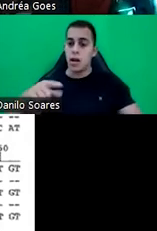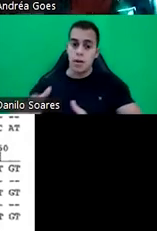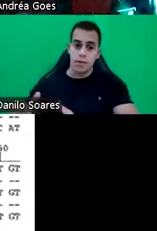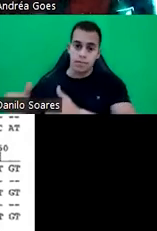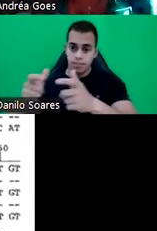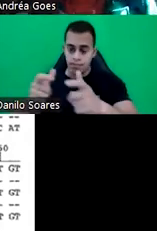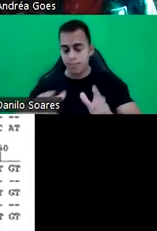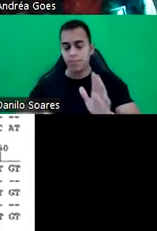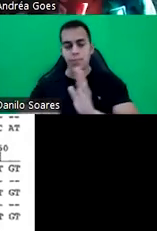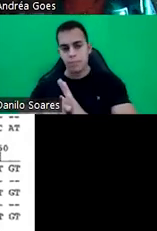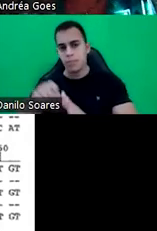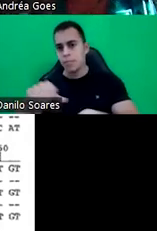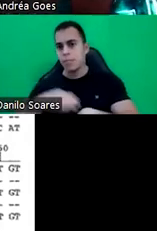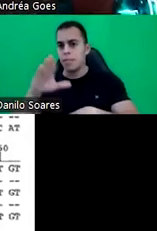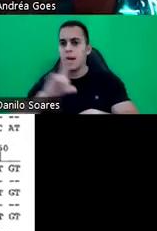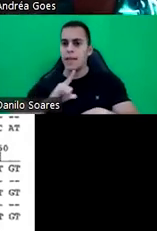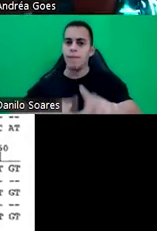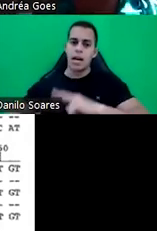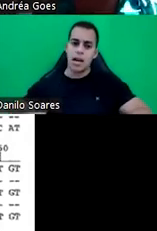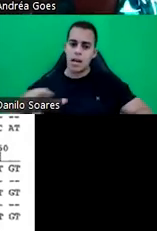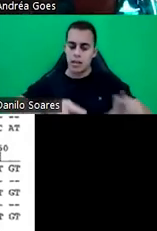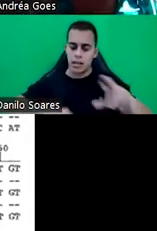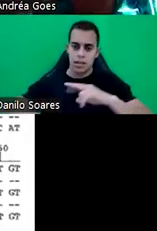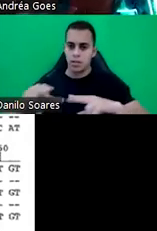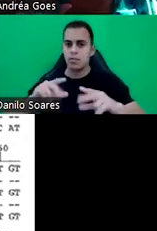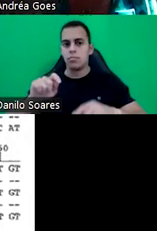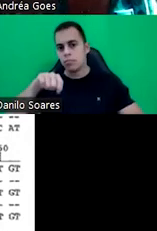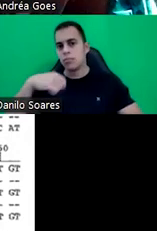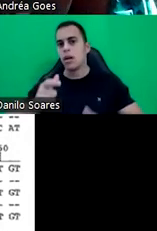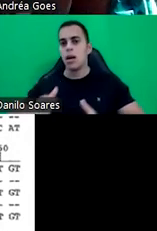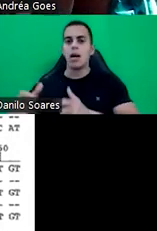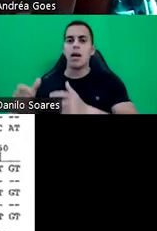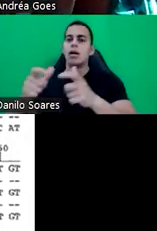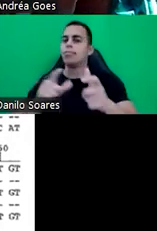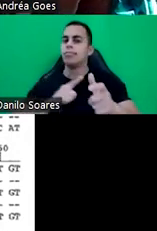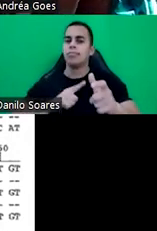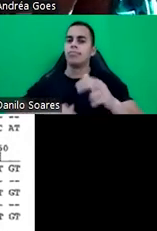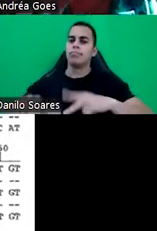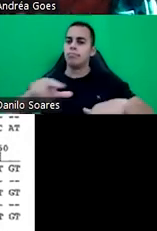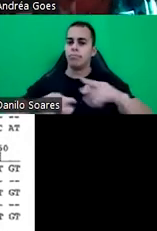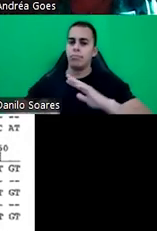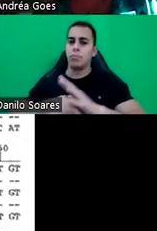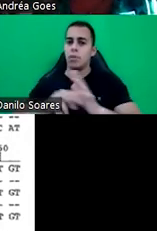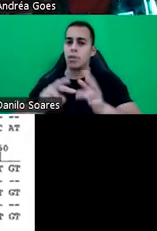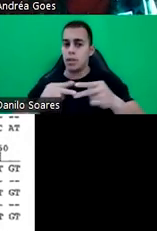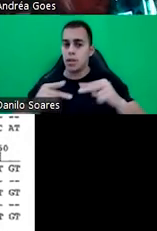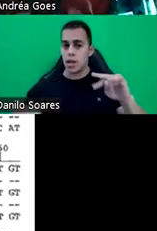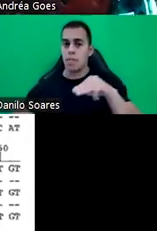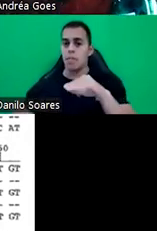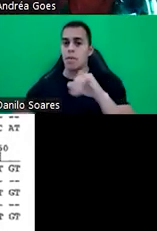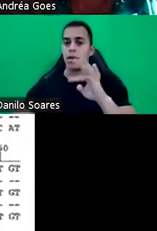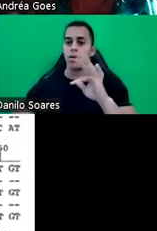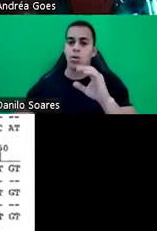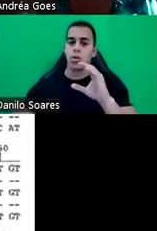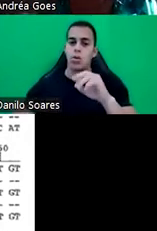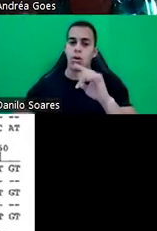são consideradas as mais variáveis, denominadas regiões hipervariáveis do DNA mitocondrial, e a gente compara entre indivíduos,